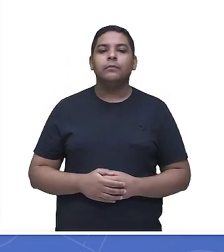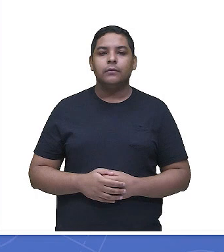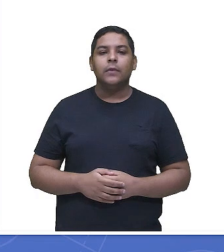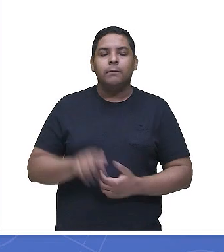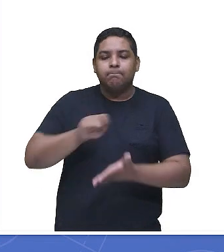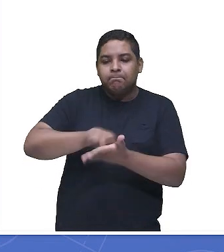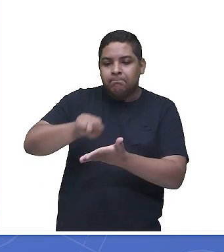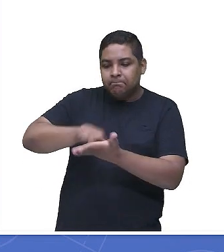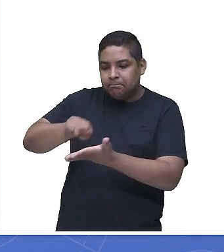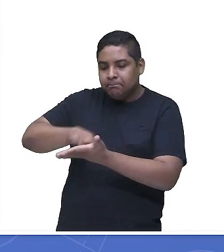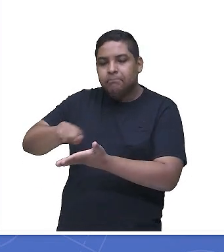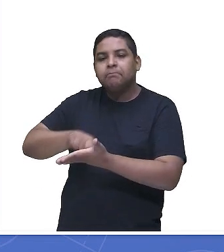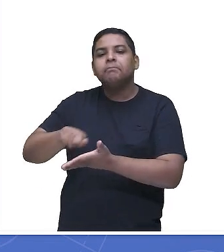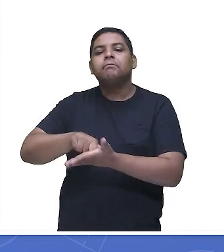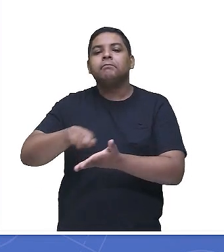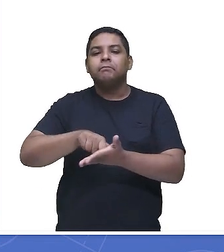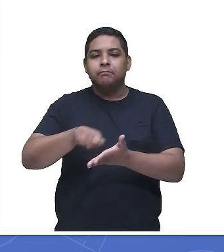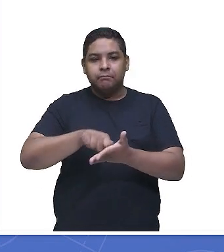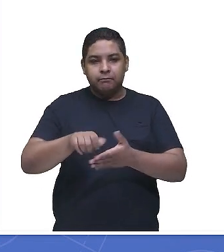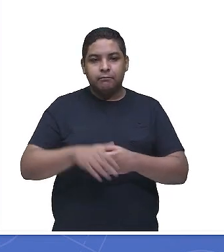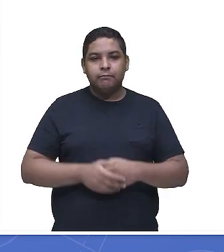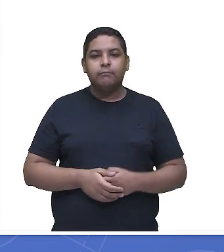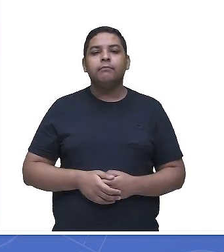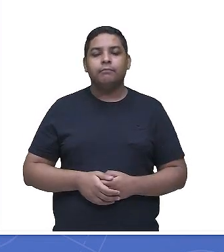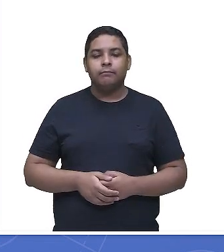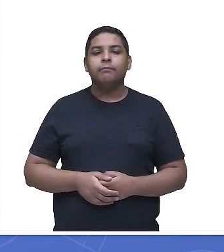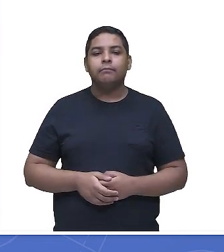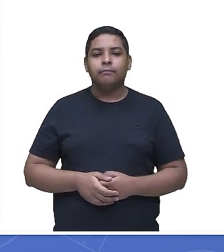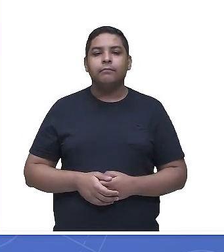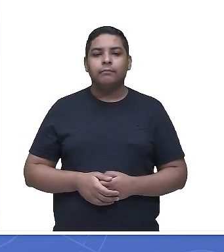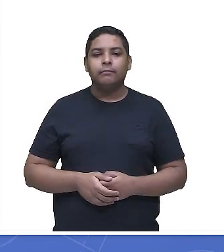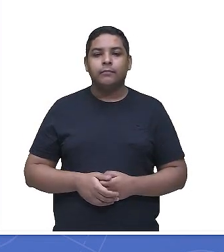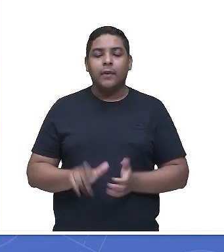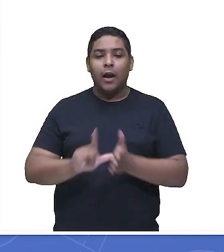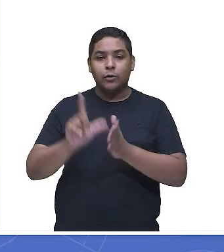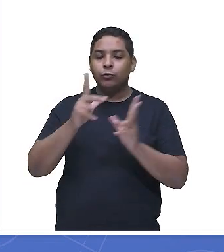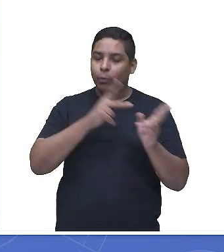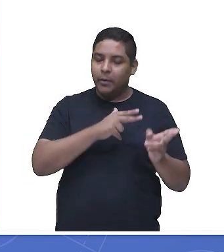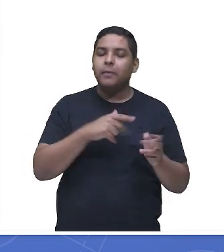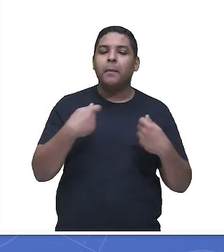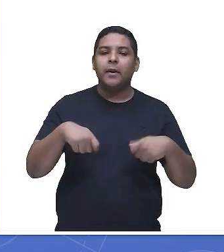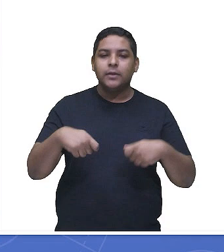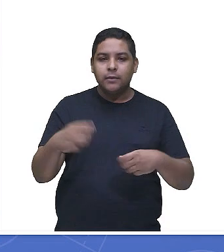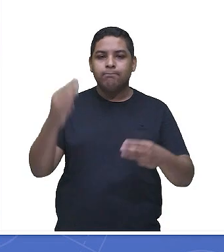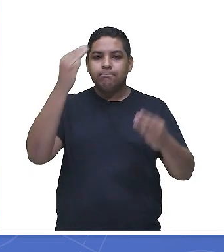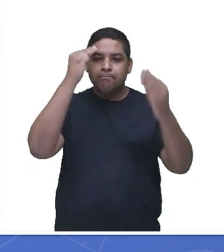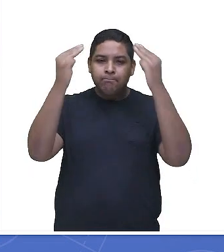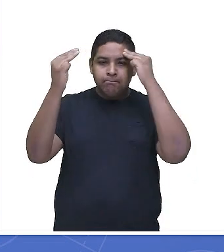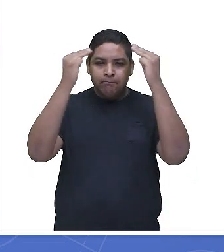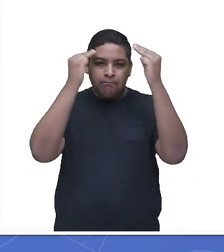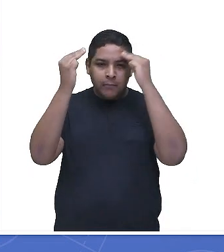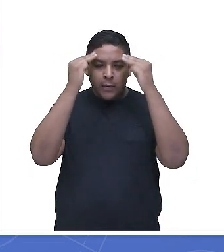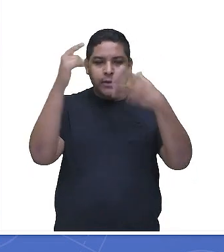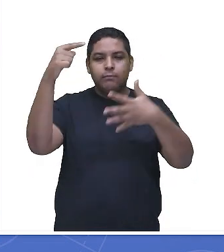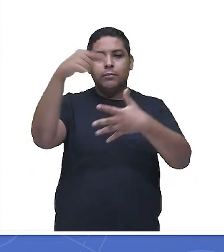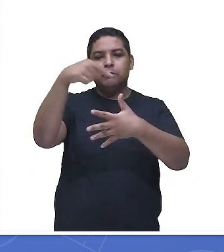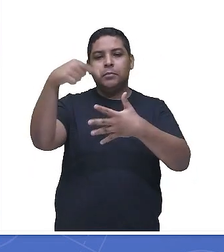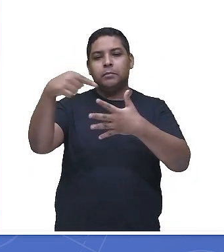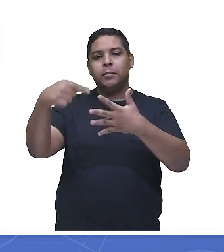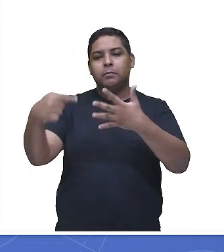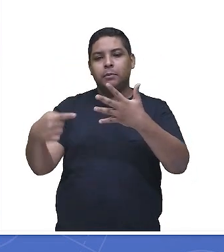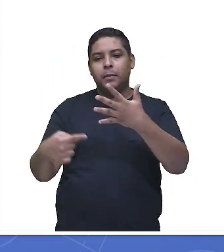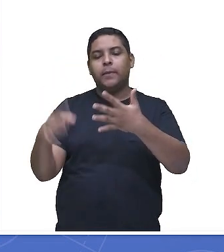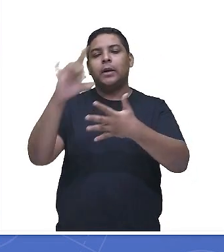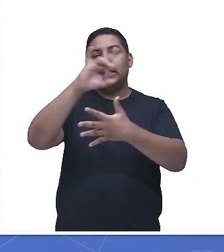nota e antes de dormir também. Átomo, molécula, organela, célula, tecido, órgão,